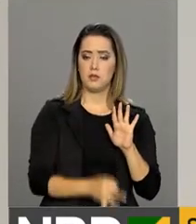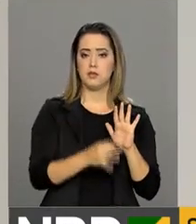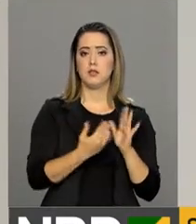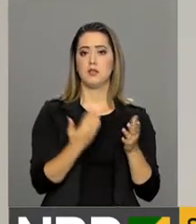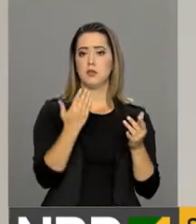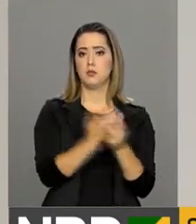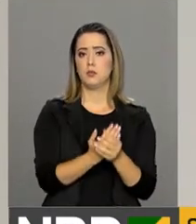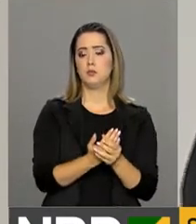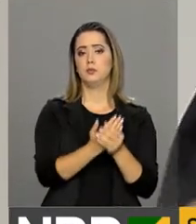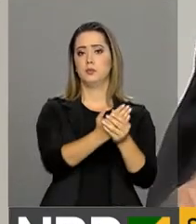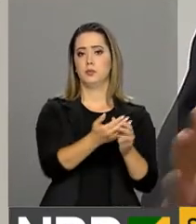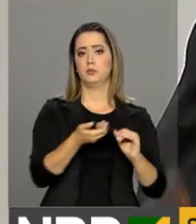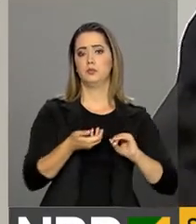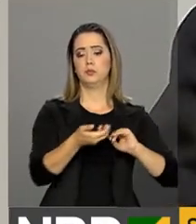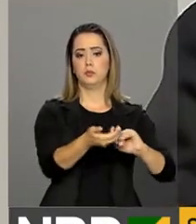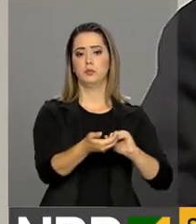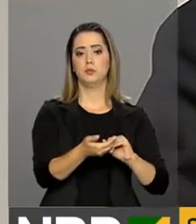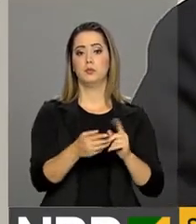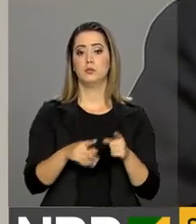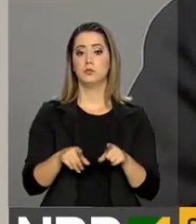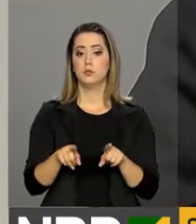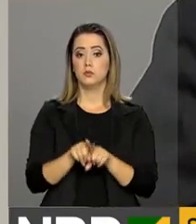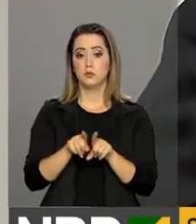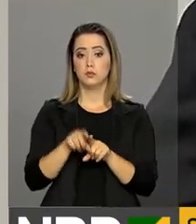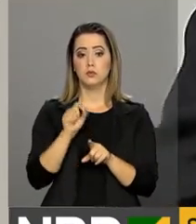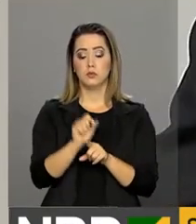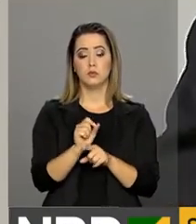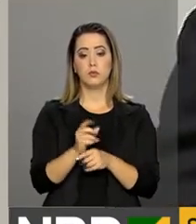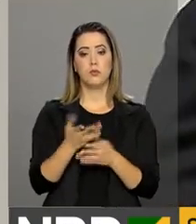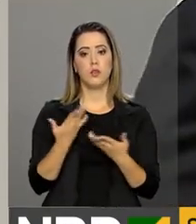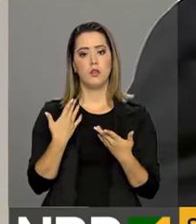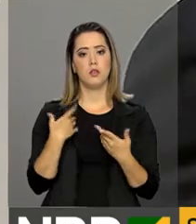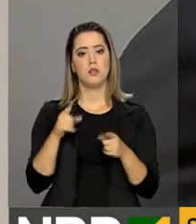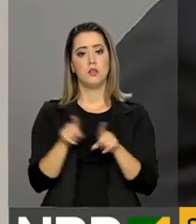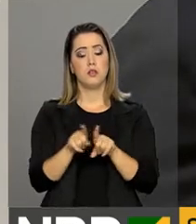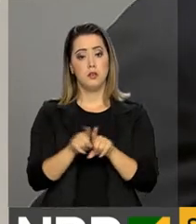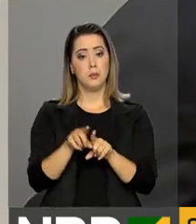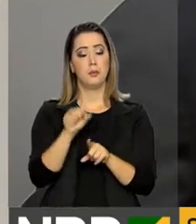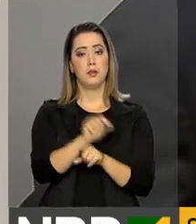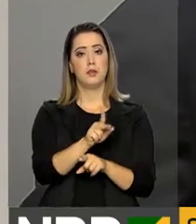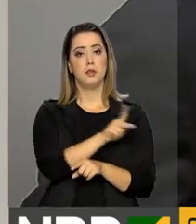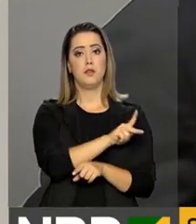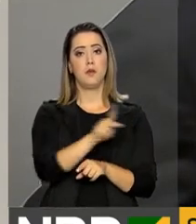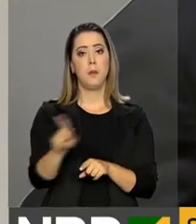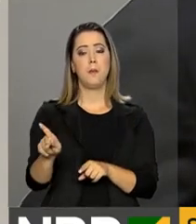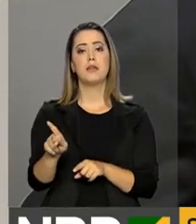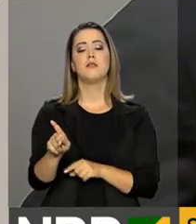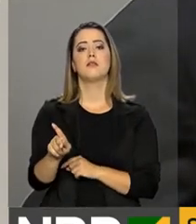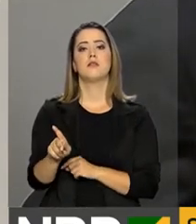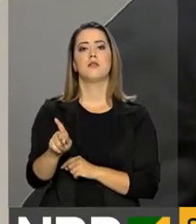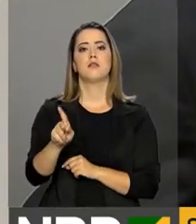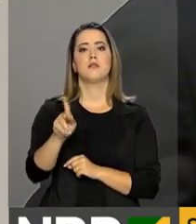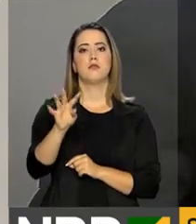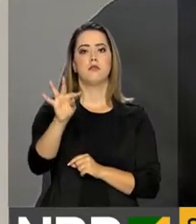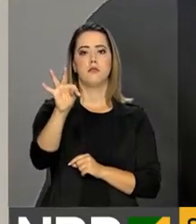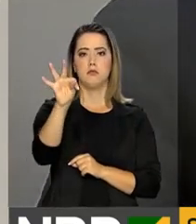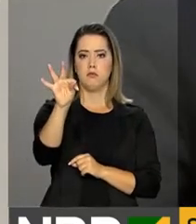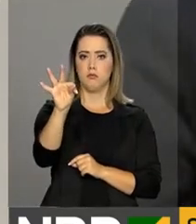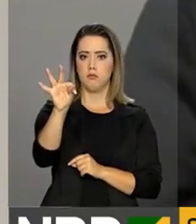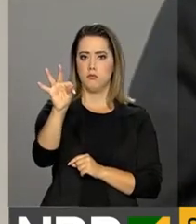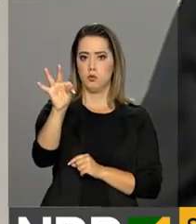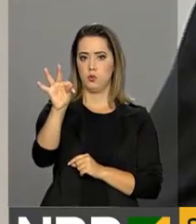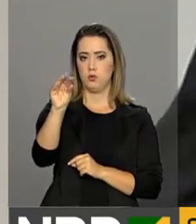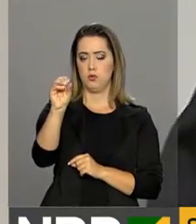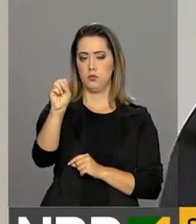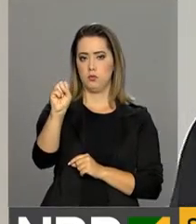de uma maneira inusual a manifestação do presidente do tribunal superior do trabalho